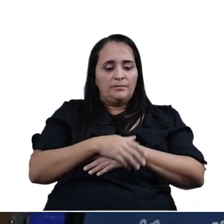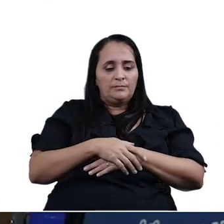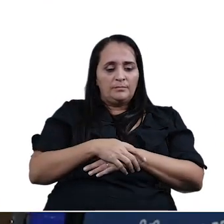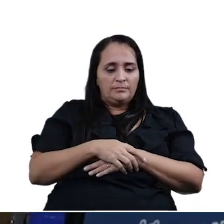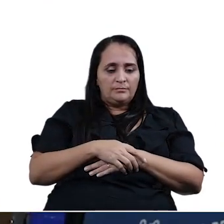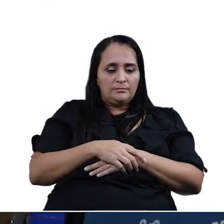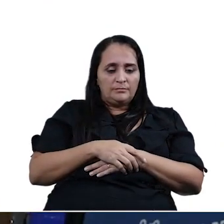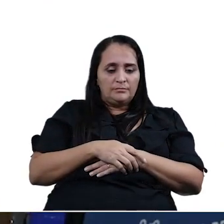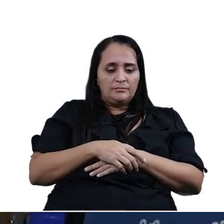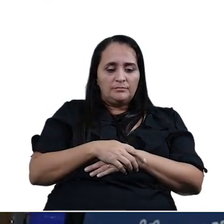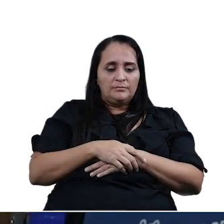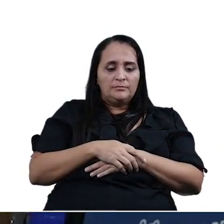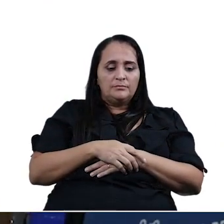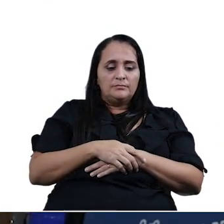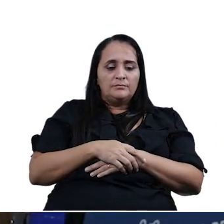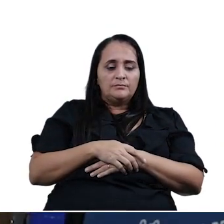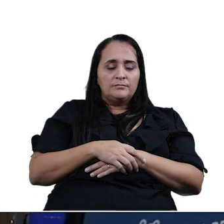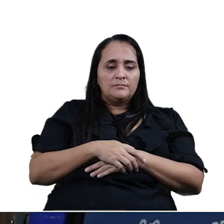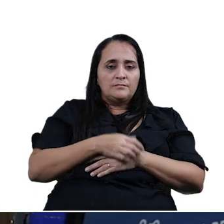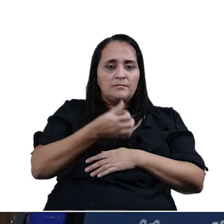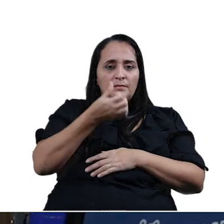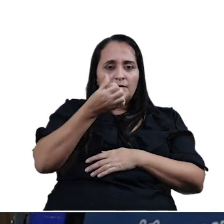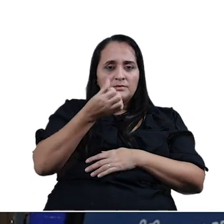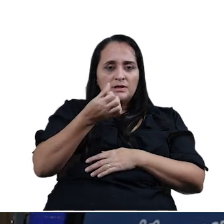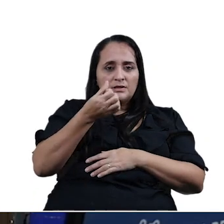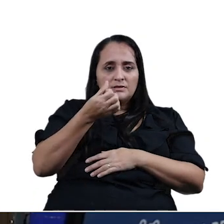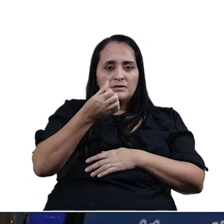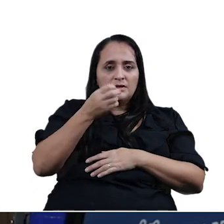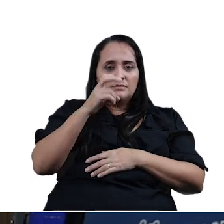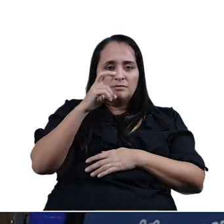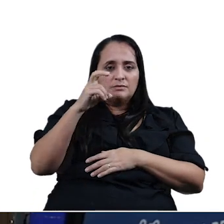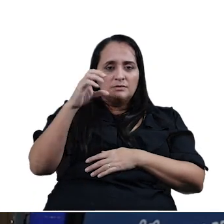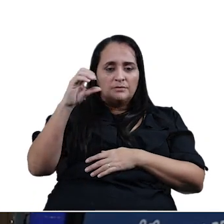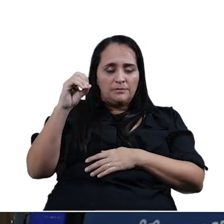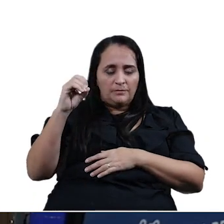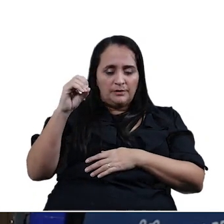ali, pra gente enxergar os 650.